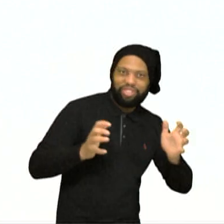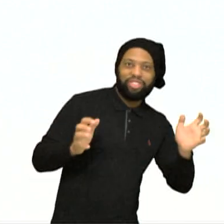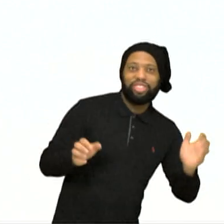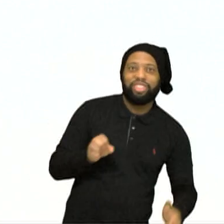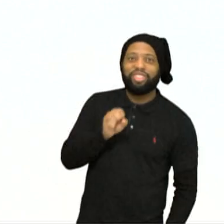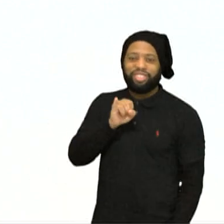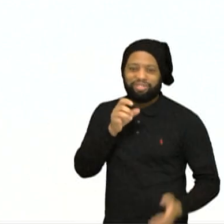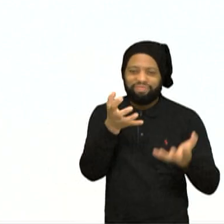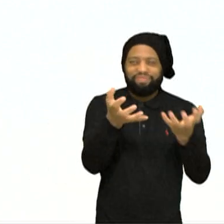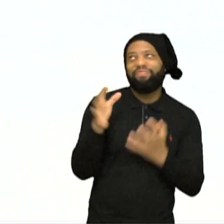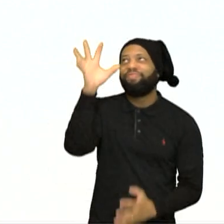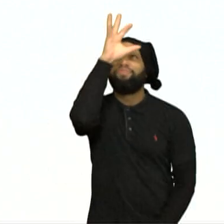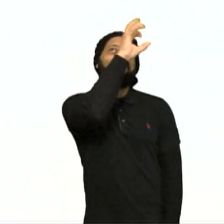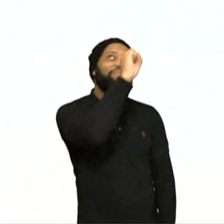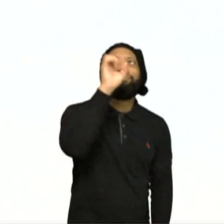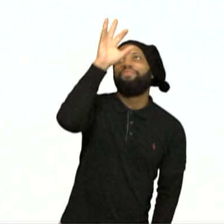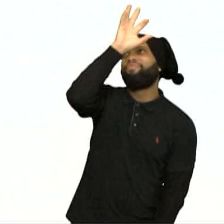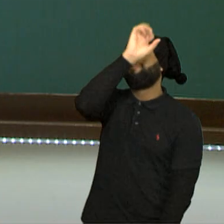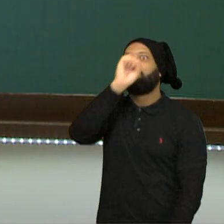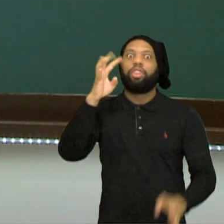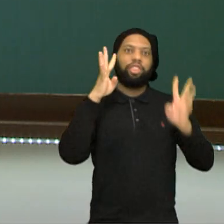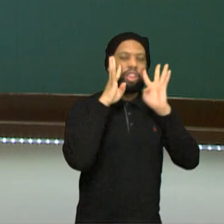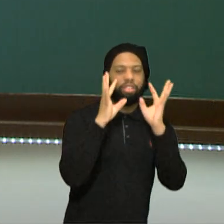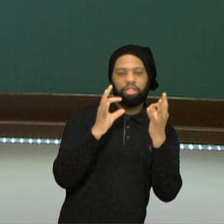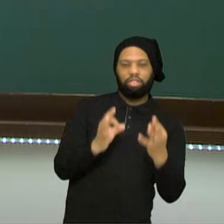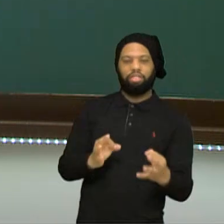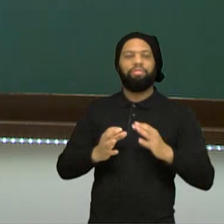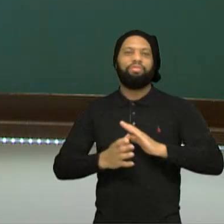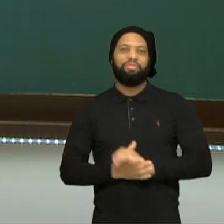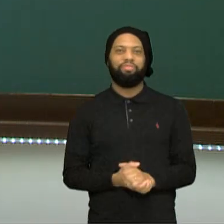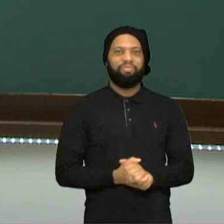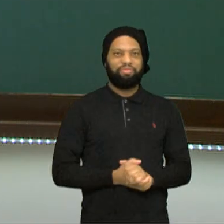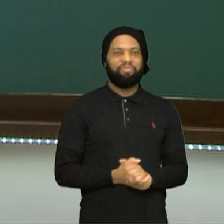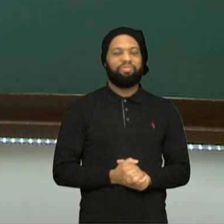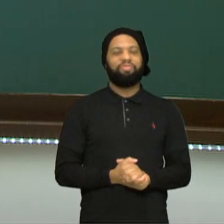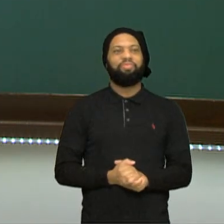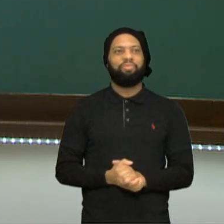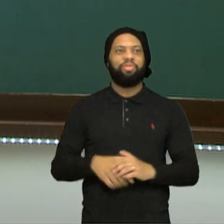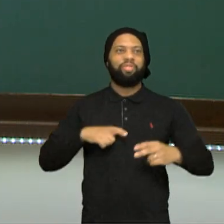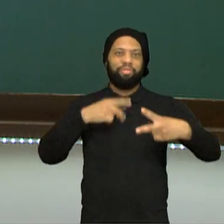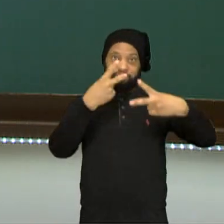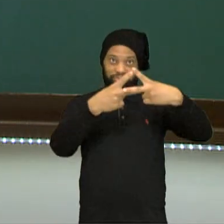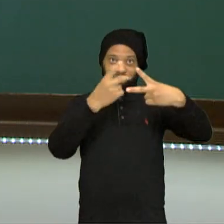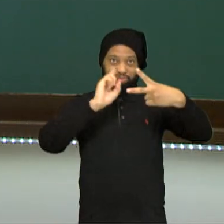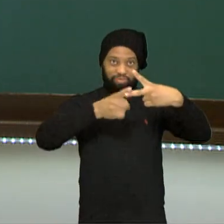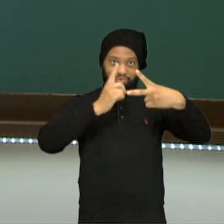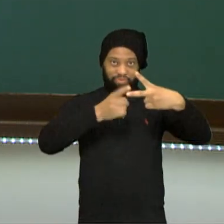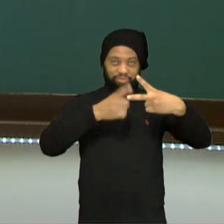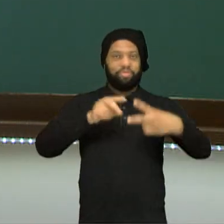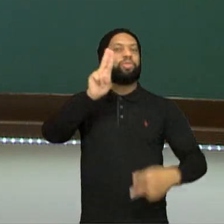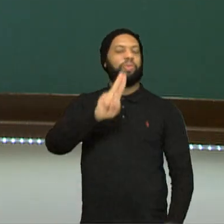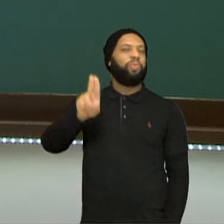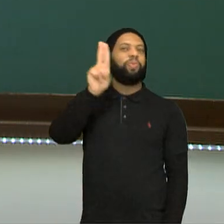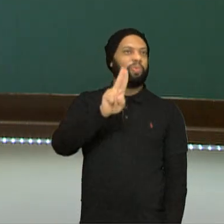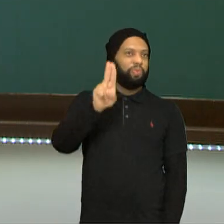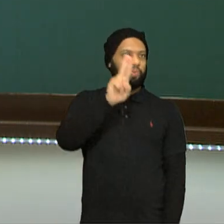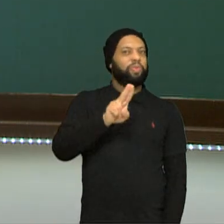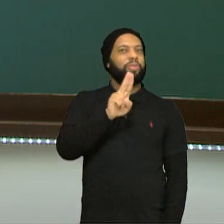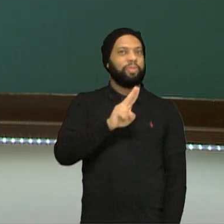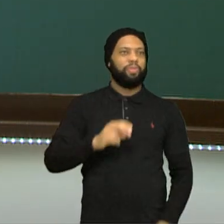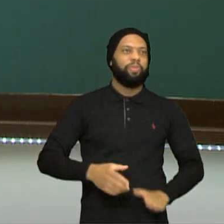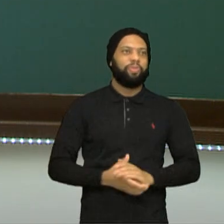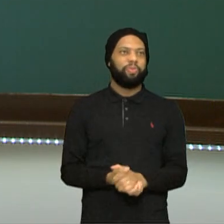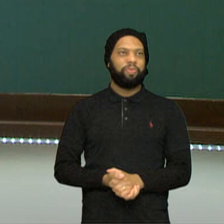Se quiser aprender, favor, prestar atenção. Né, e o triângulo ali ilustrando, né, que é um dos instrumentos do